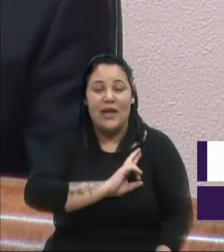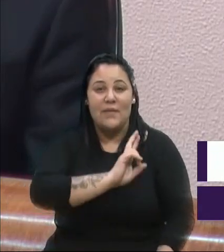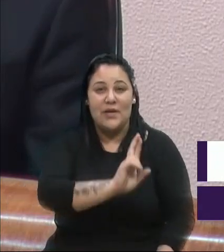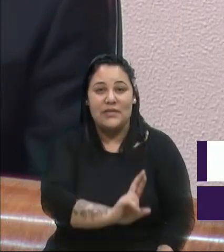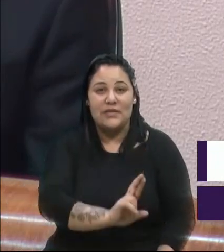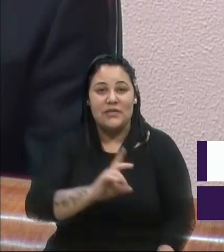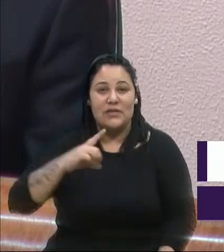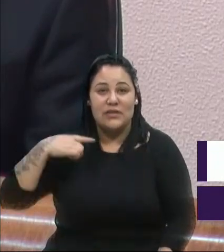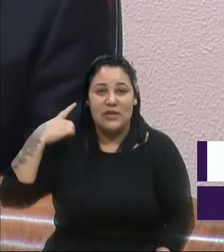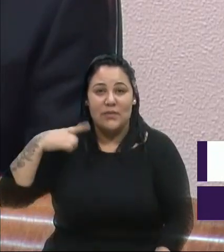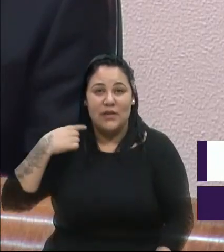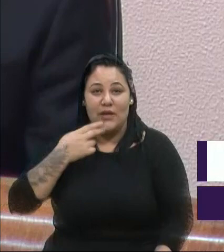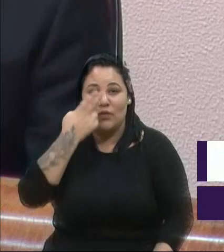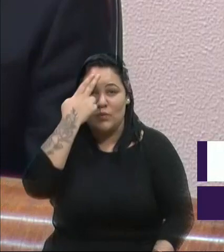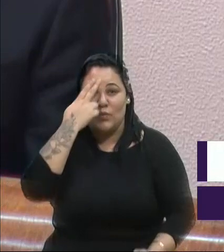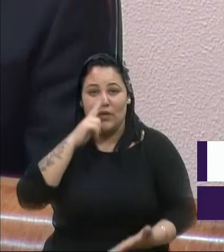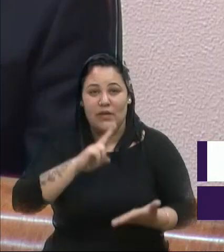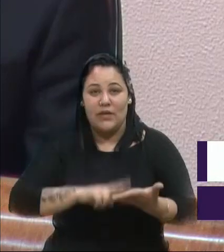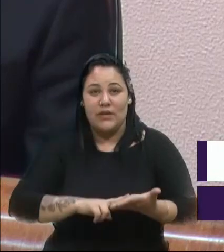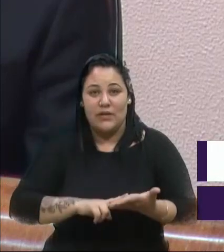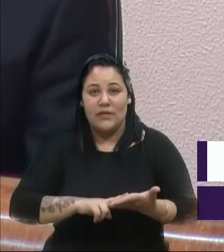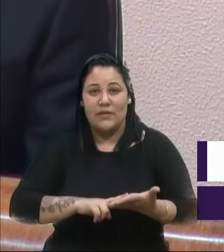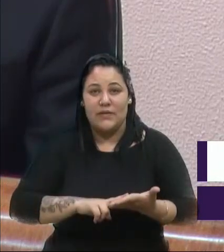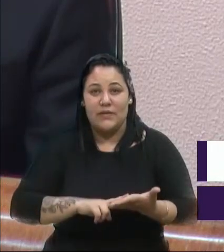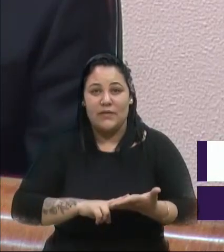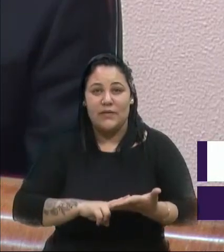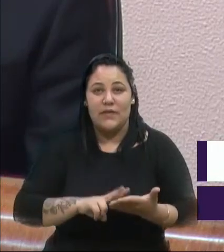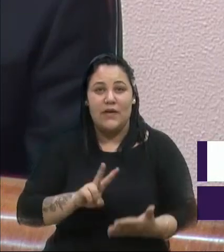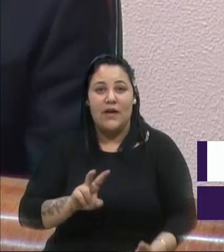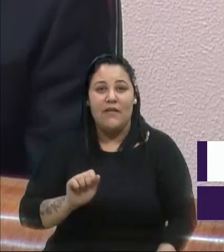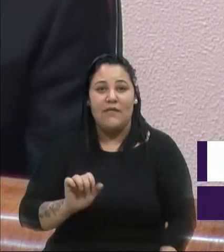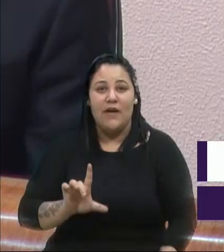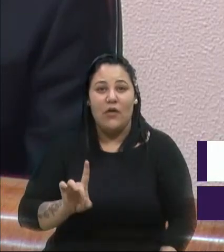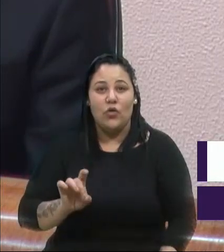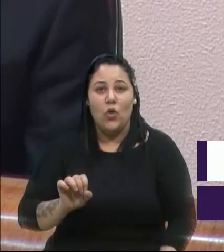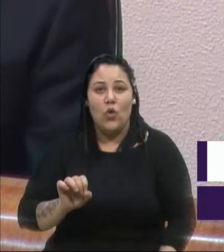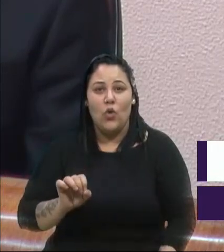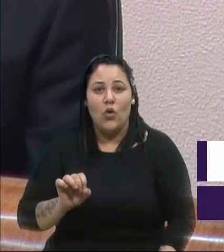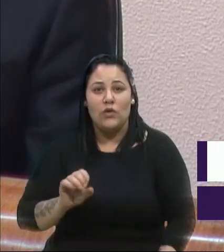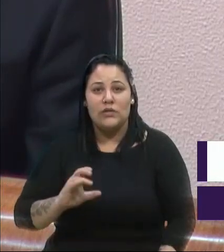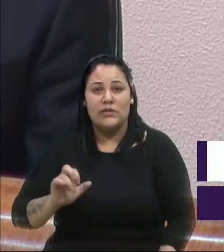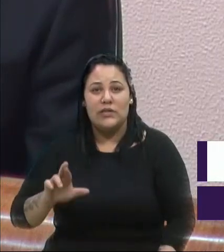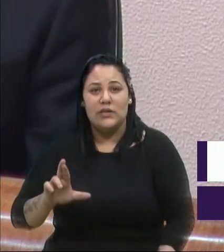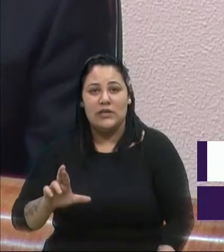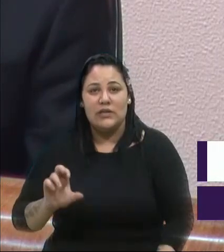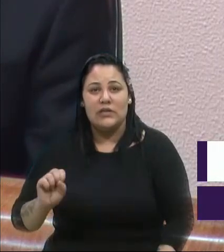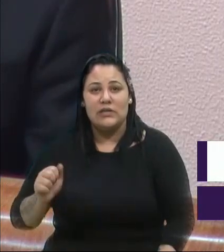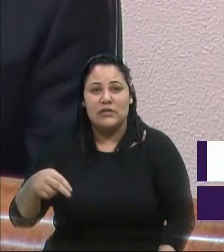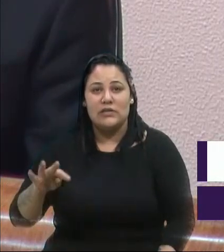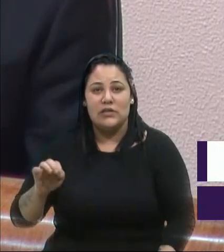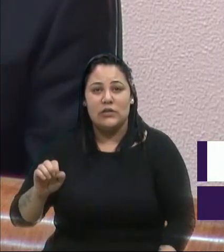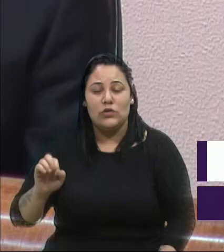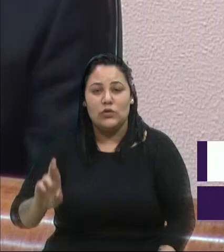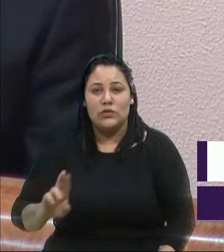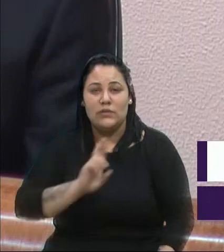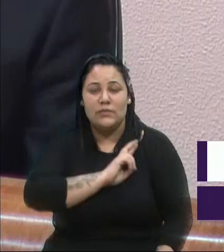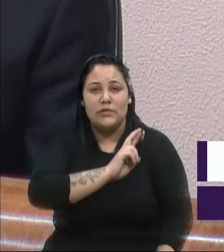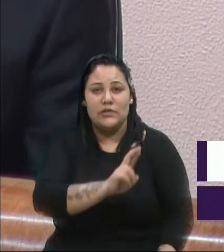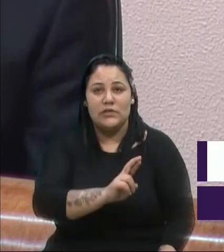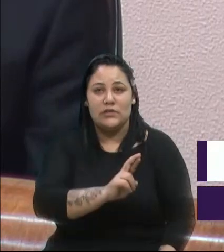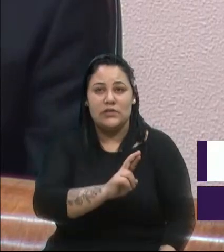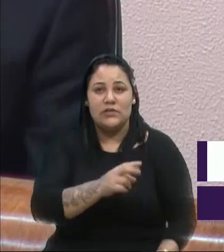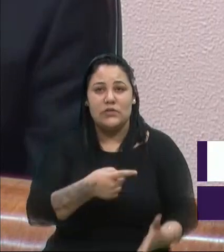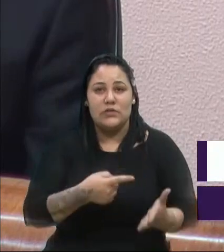representando o deputado estadual Nereu Carteiro, o Valdocir Santos, representando o Sindilojas,